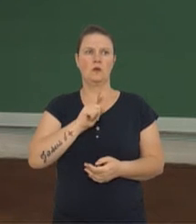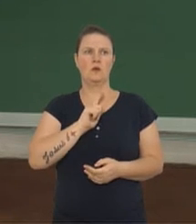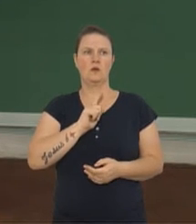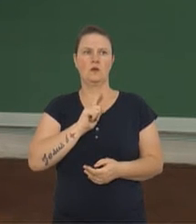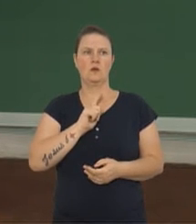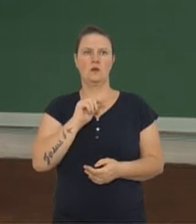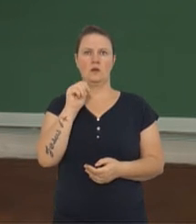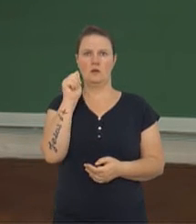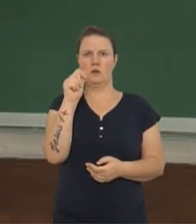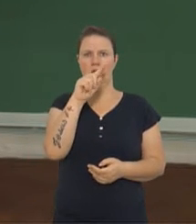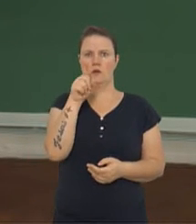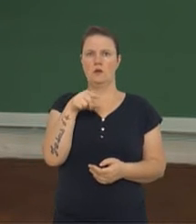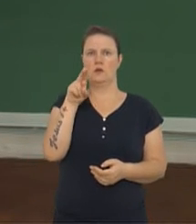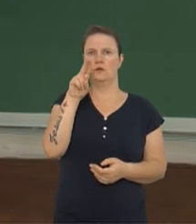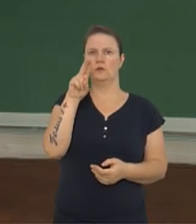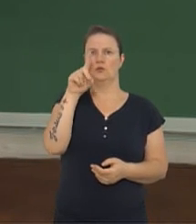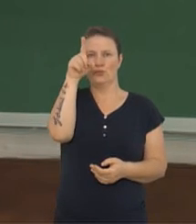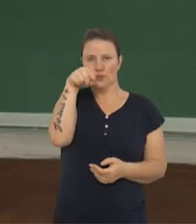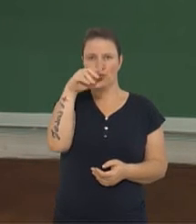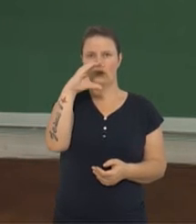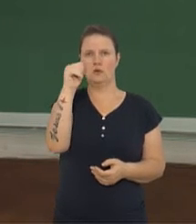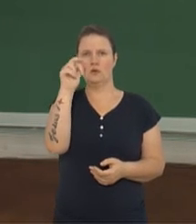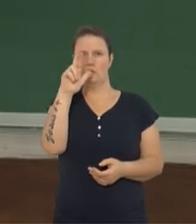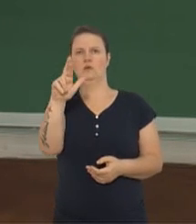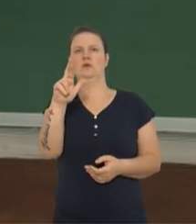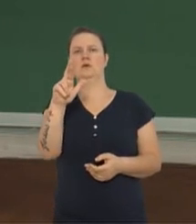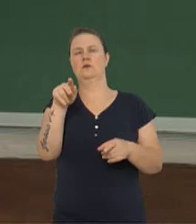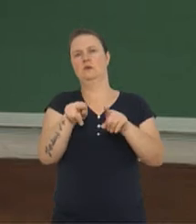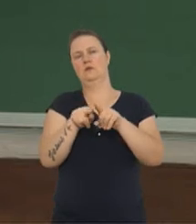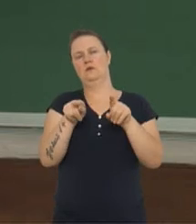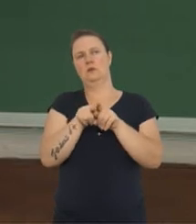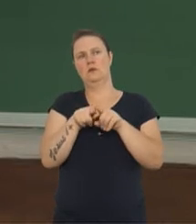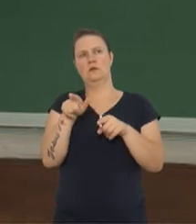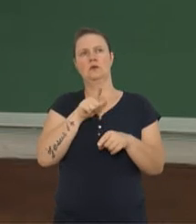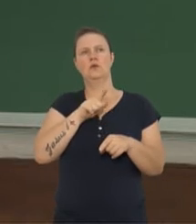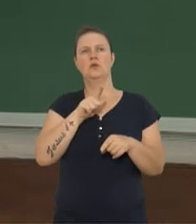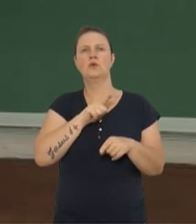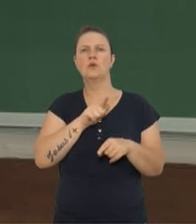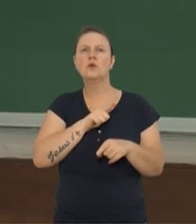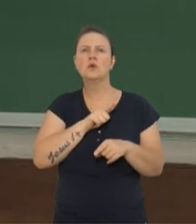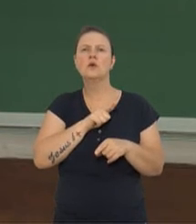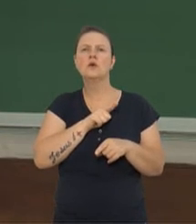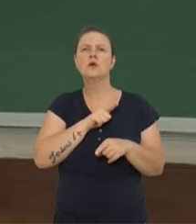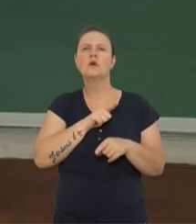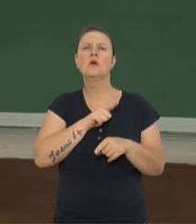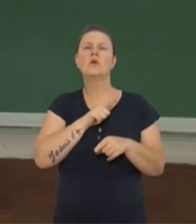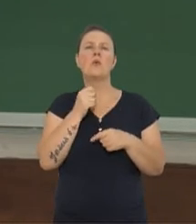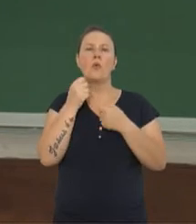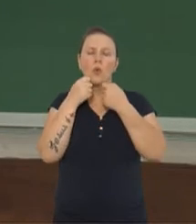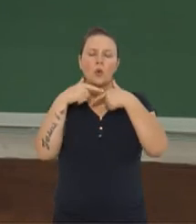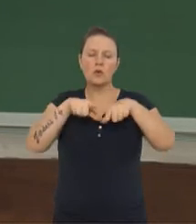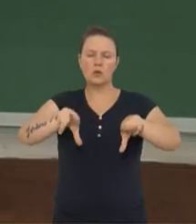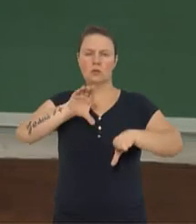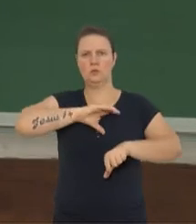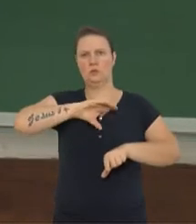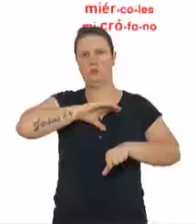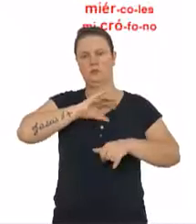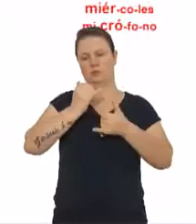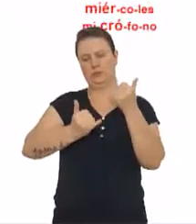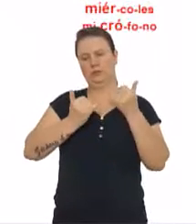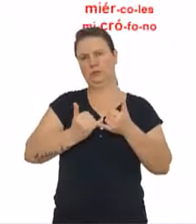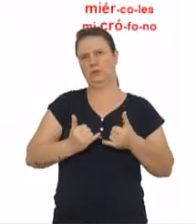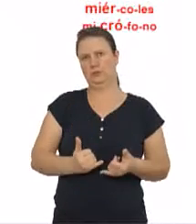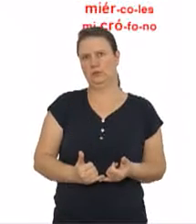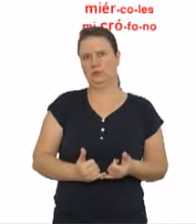hábil, açúcar. E, por fim, as chamadas esdrúxulas, as nossas proparoxítonas do português. todas